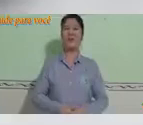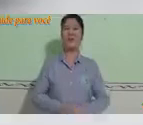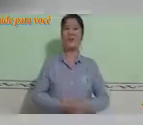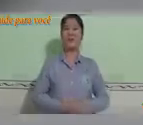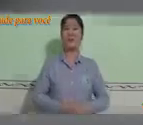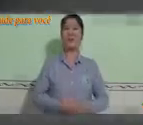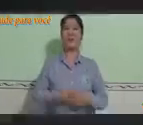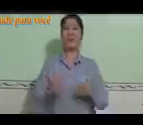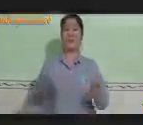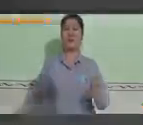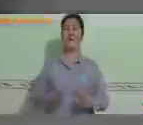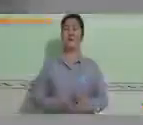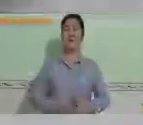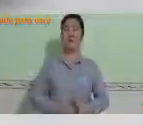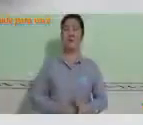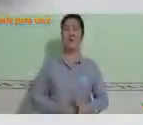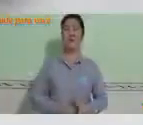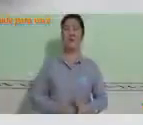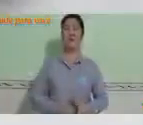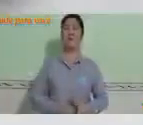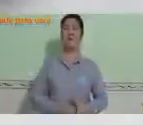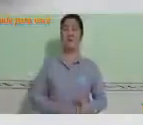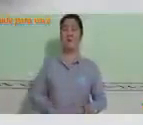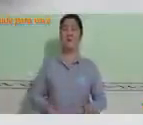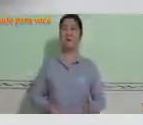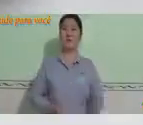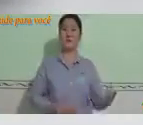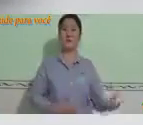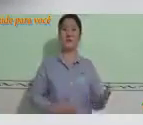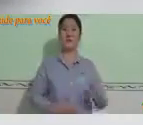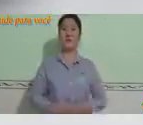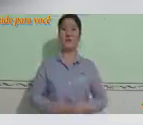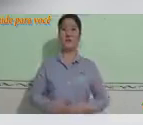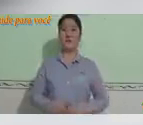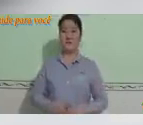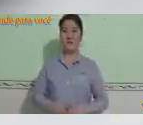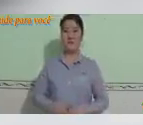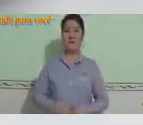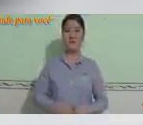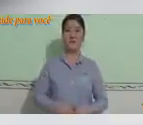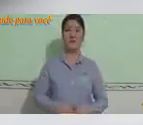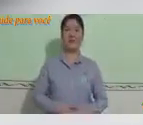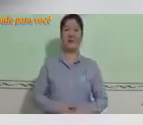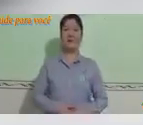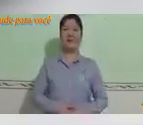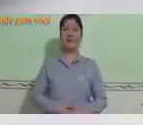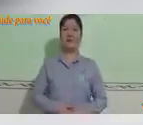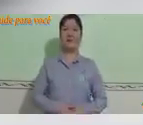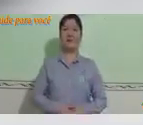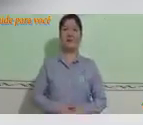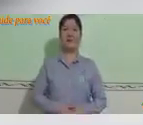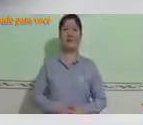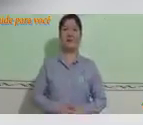avaliação dos sintomas, exame físico da região e, se necessário, solicitar exames para determinar a causa e